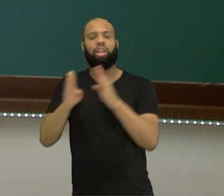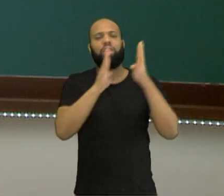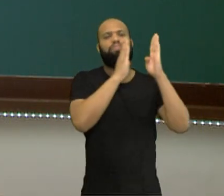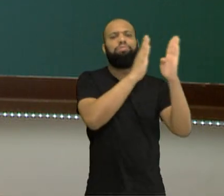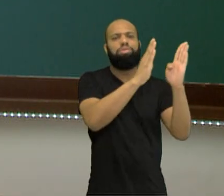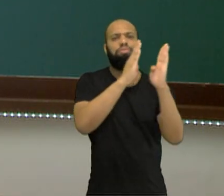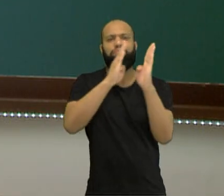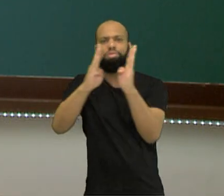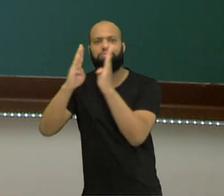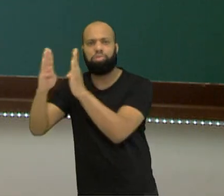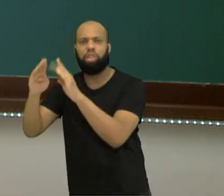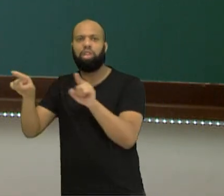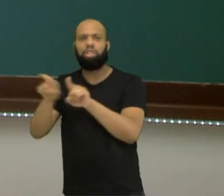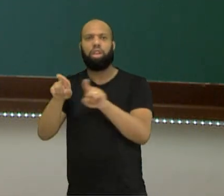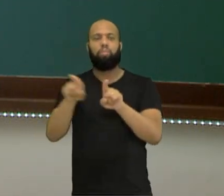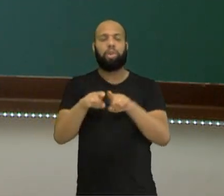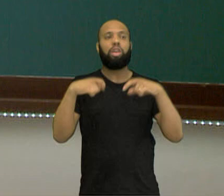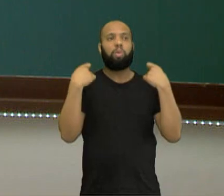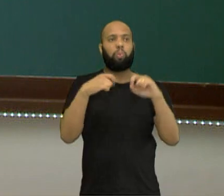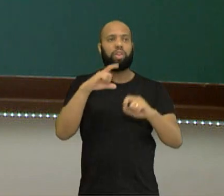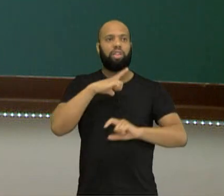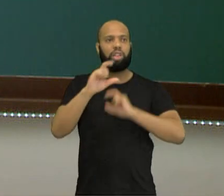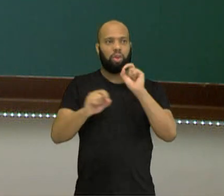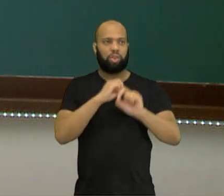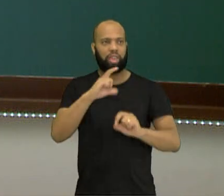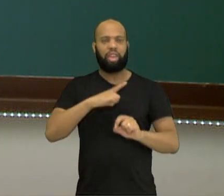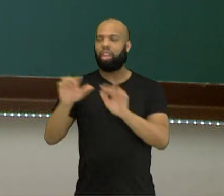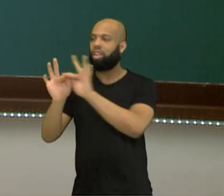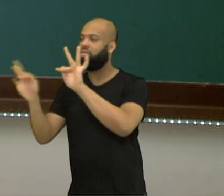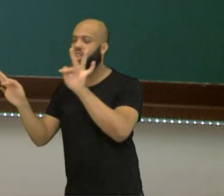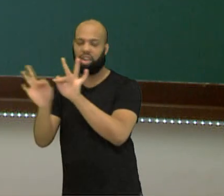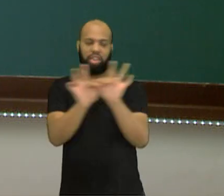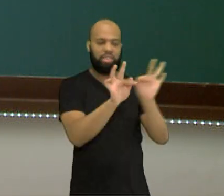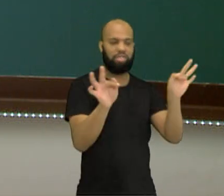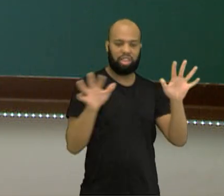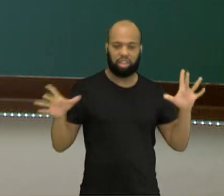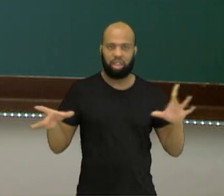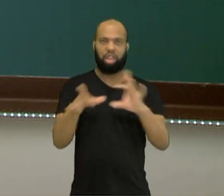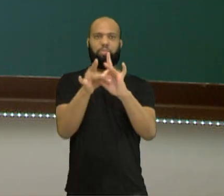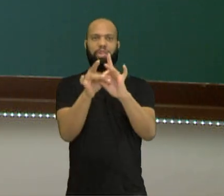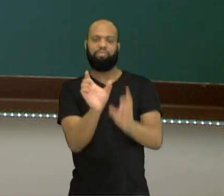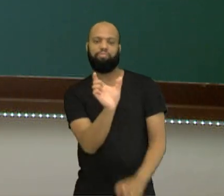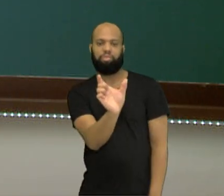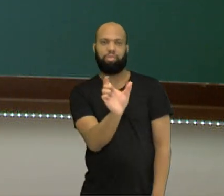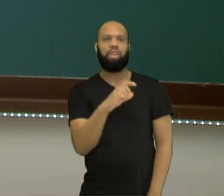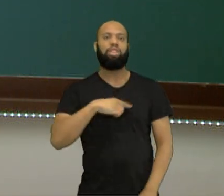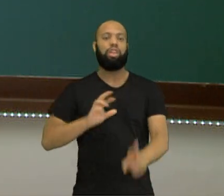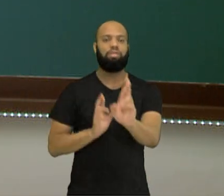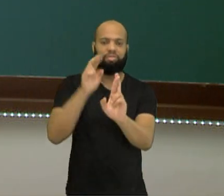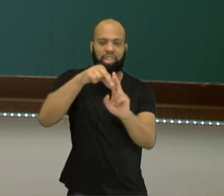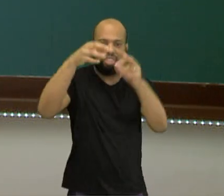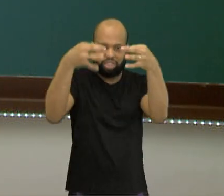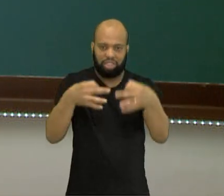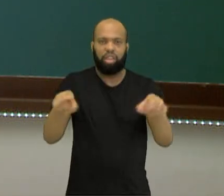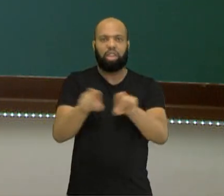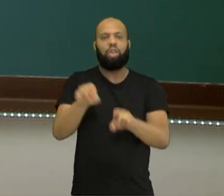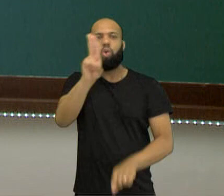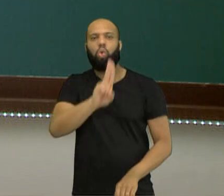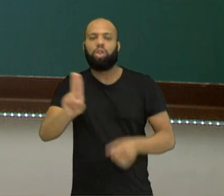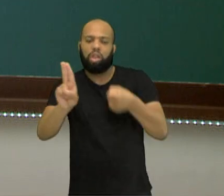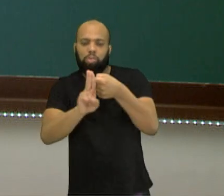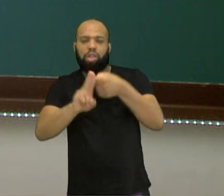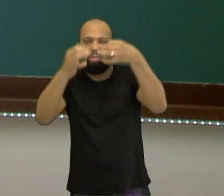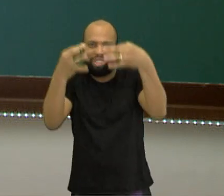de argumentação, e eu preciso ter coesão, as costuras no texto, a referenciação, o uso de